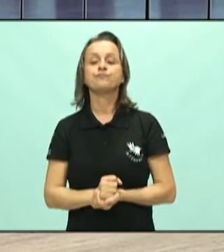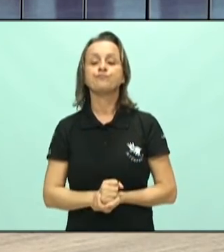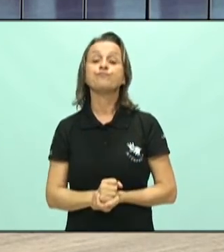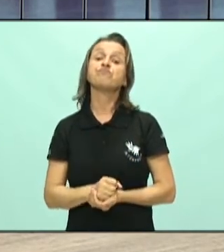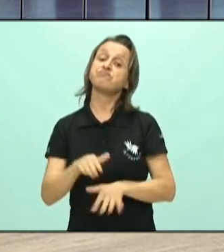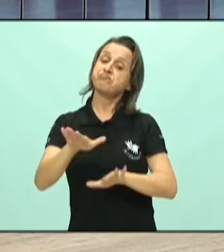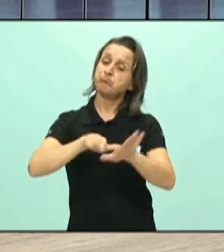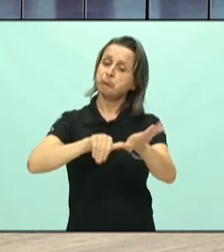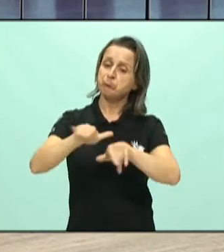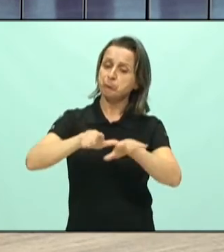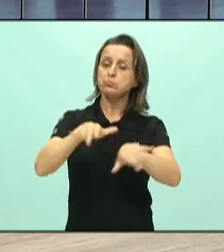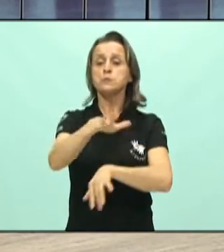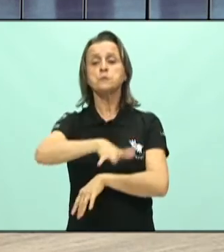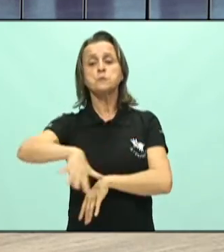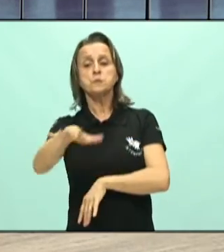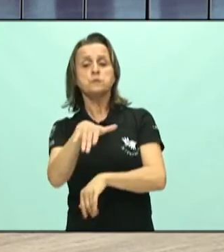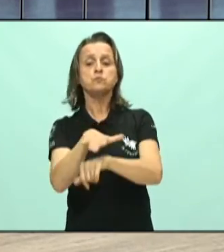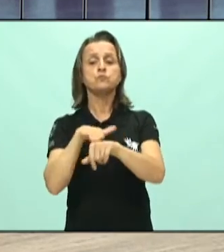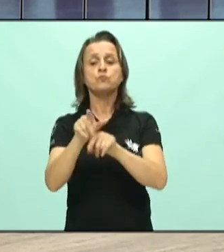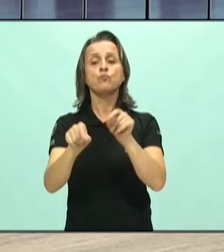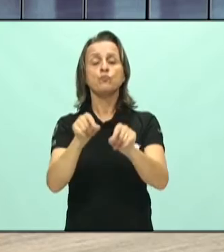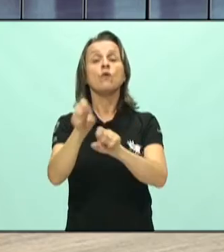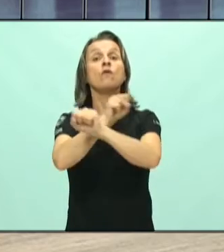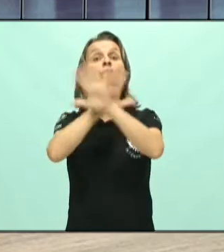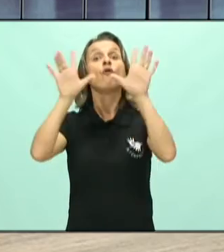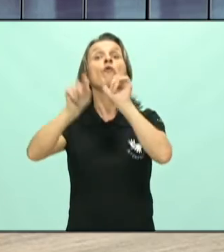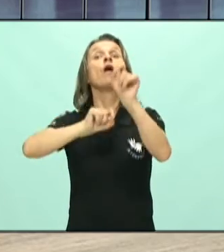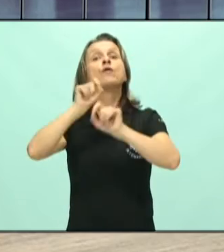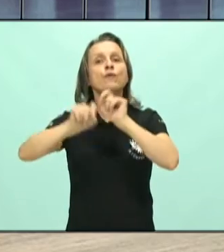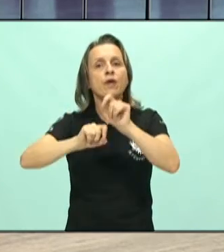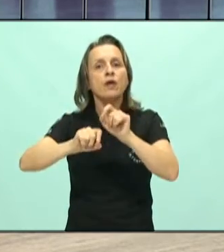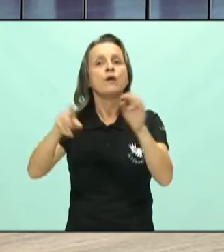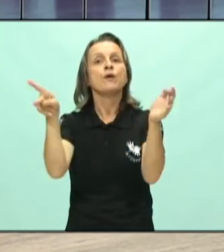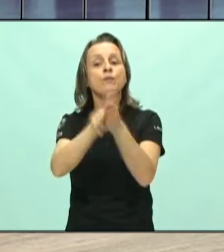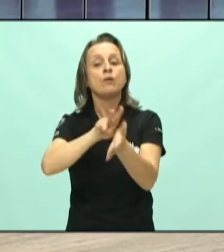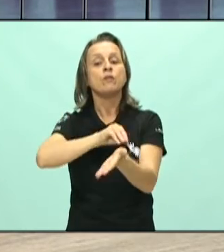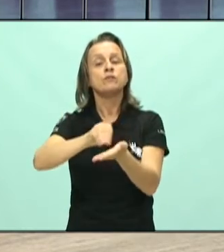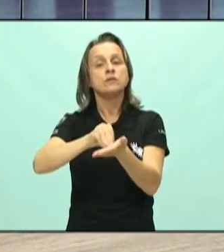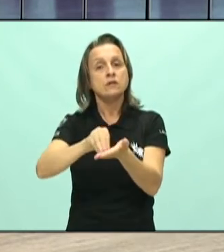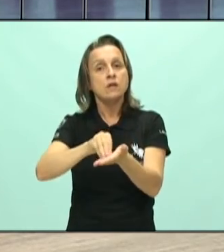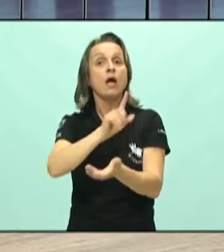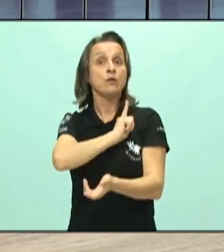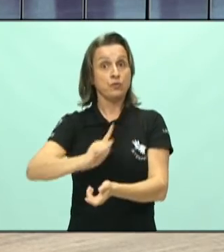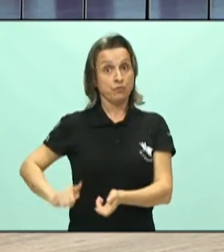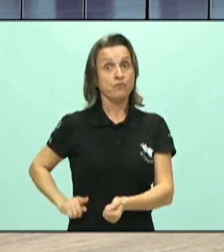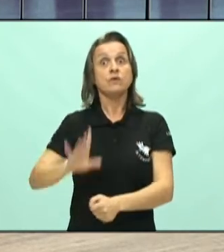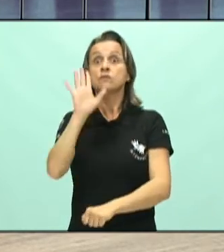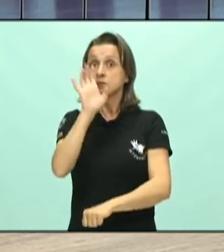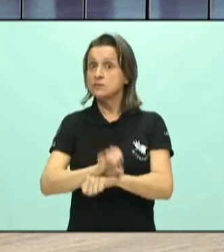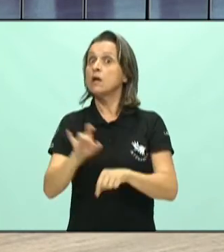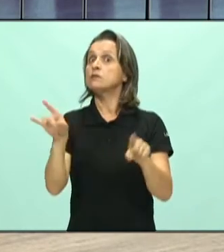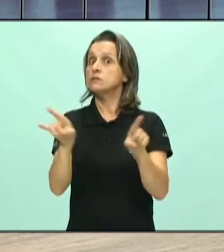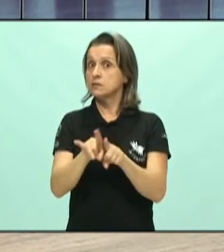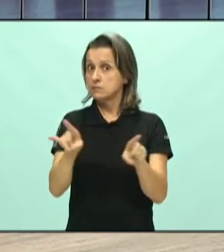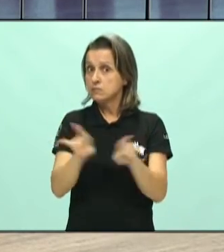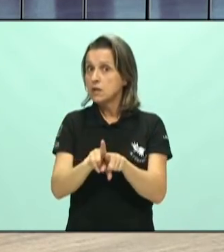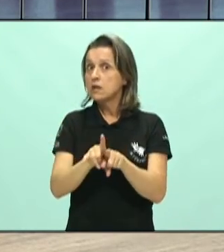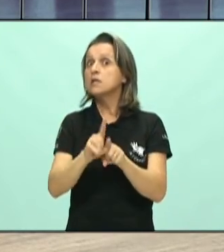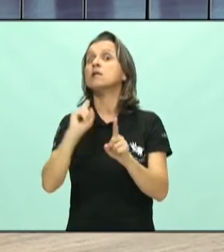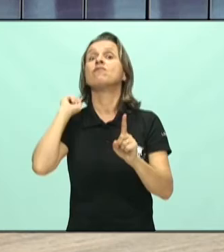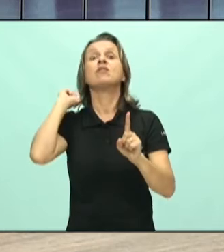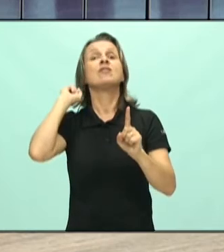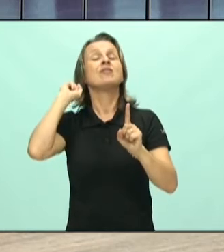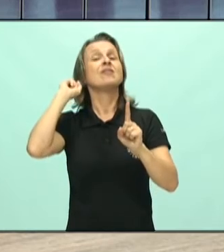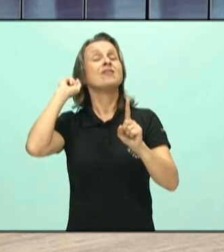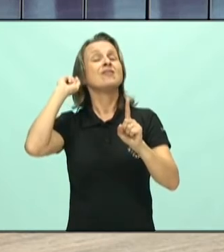próprio governo do Estado, o secretário da Fazenda, nessas reuniões, ficou claro que o governo do Estado ele estava equivocado em